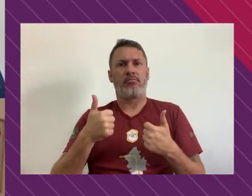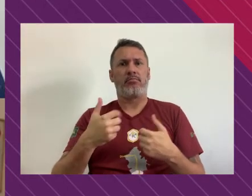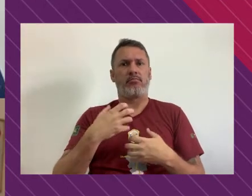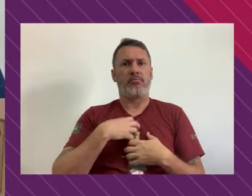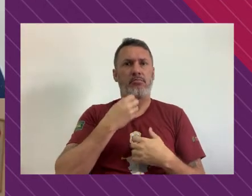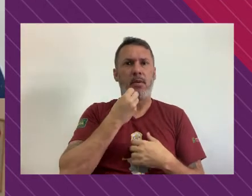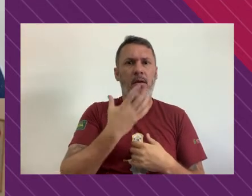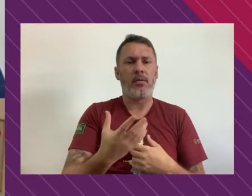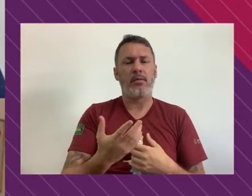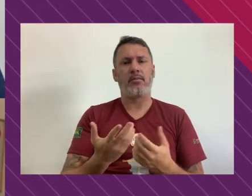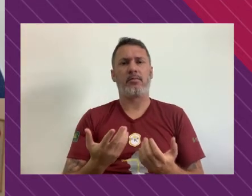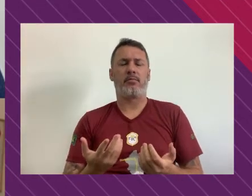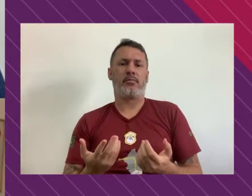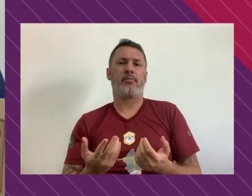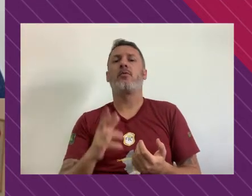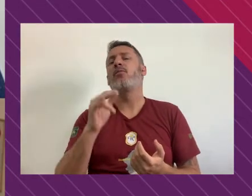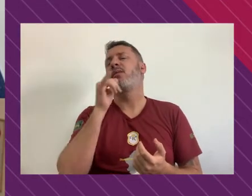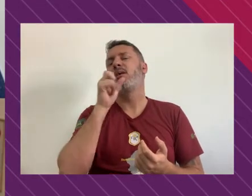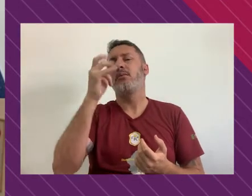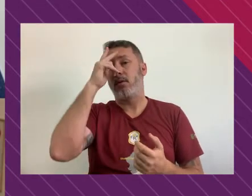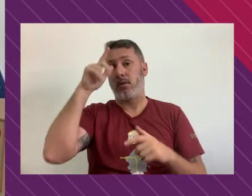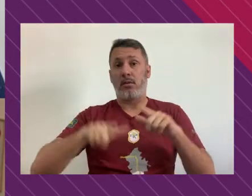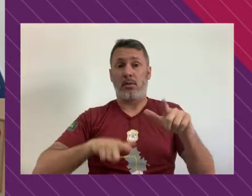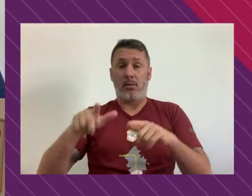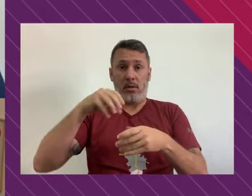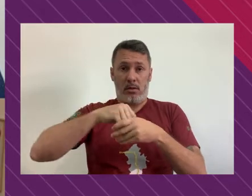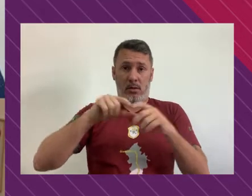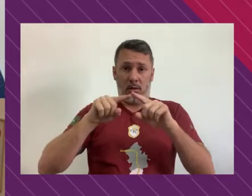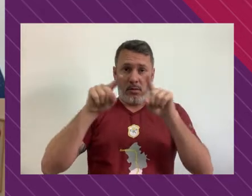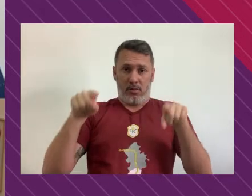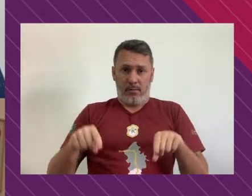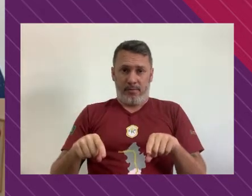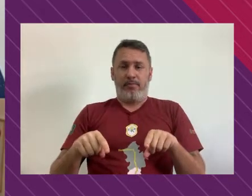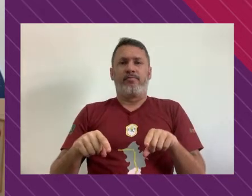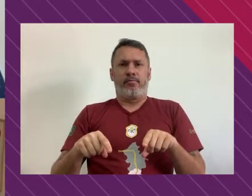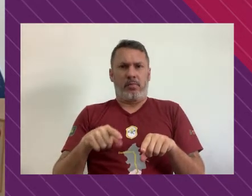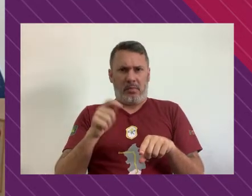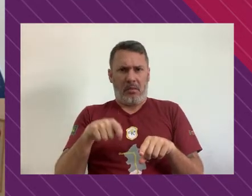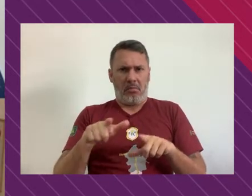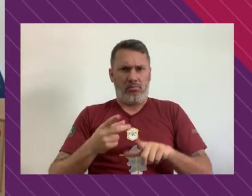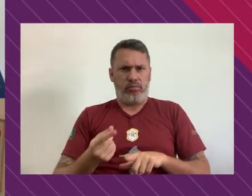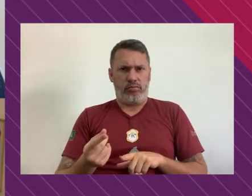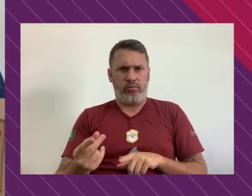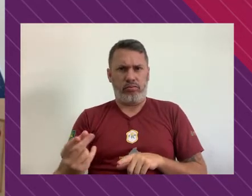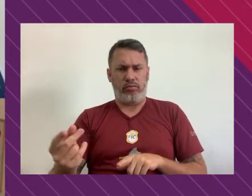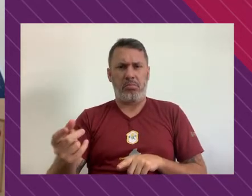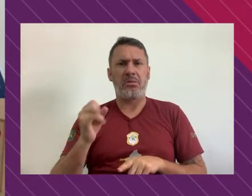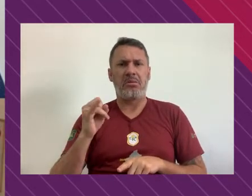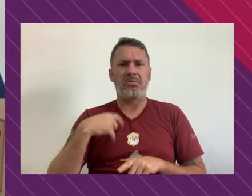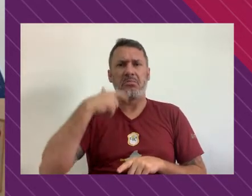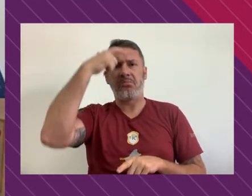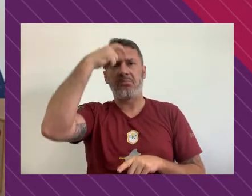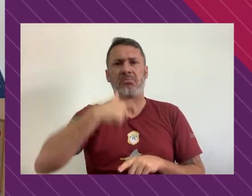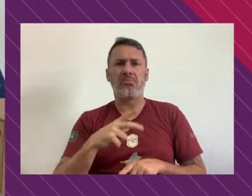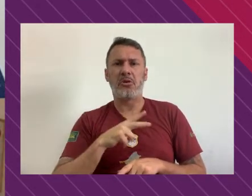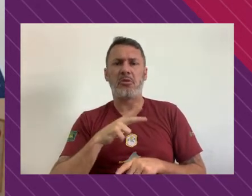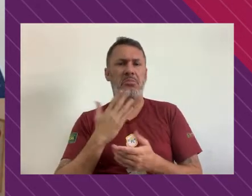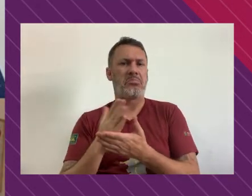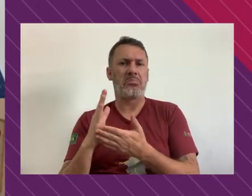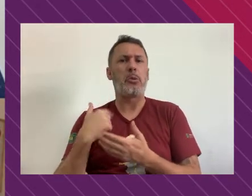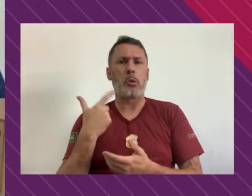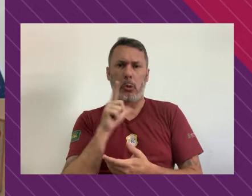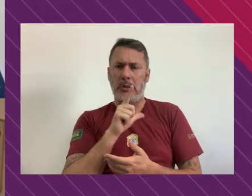nos funcionários, de desenvolverem uma carreira promissora, independentemente de suas características pessoais, se os